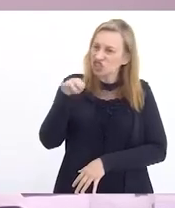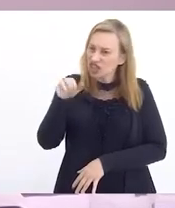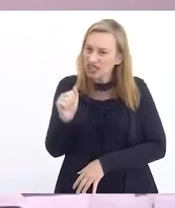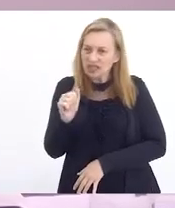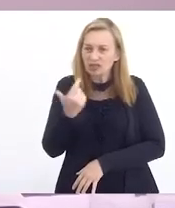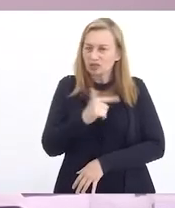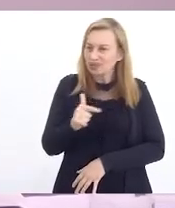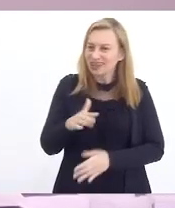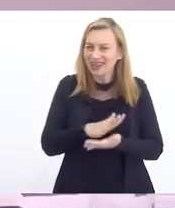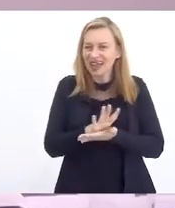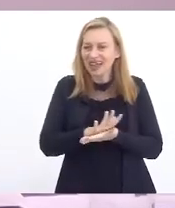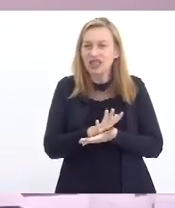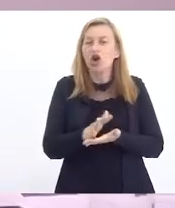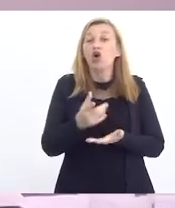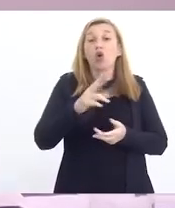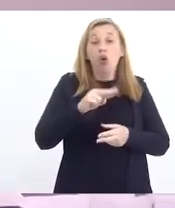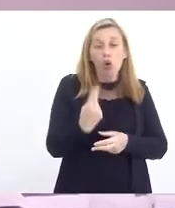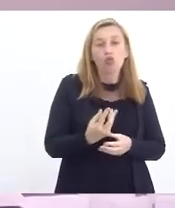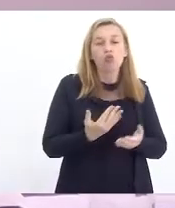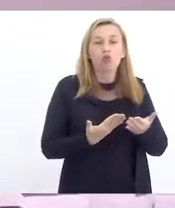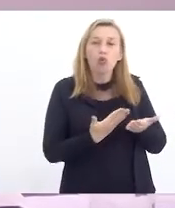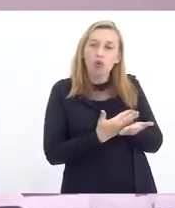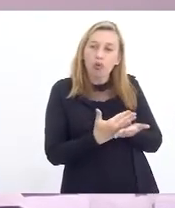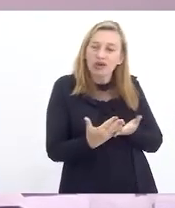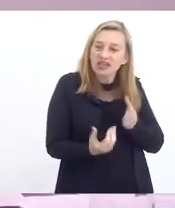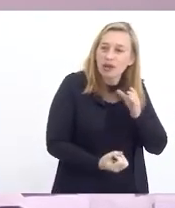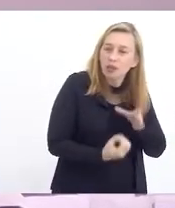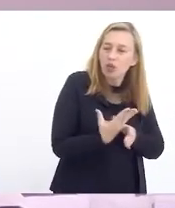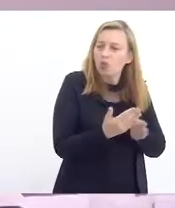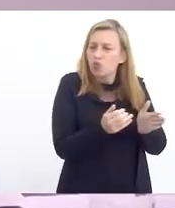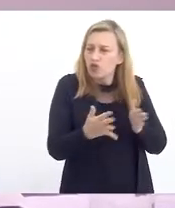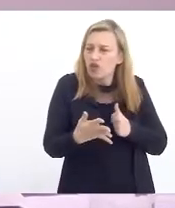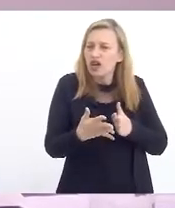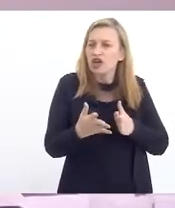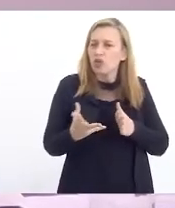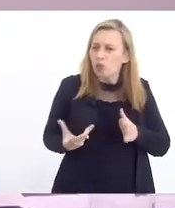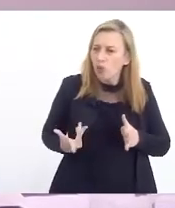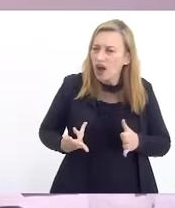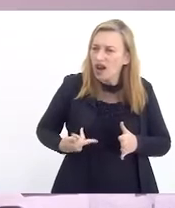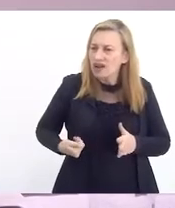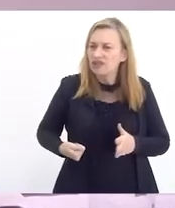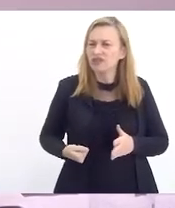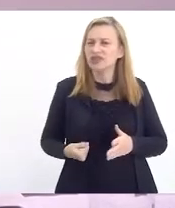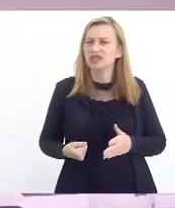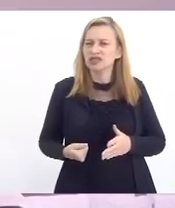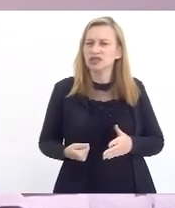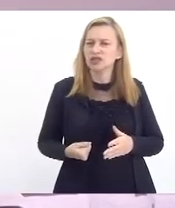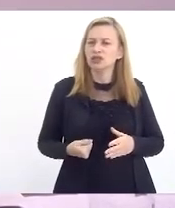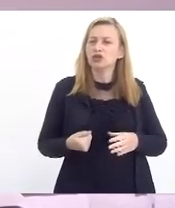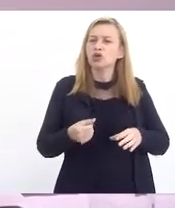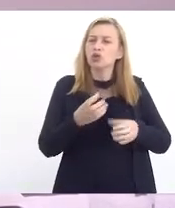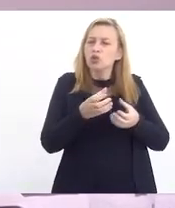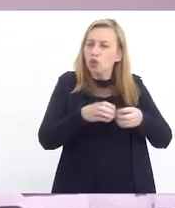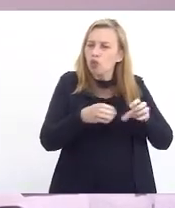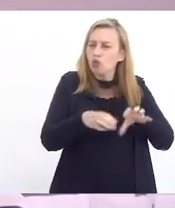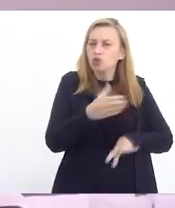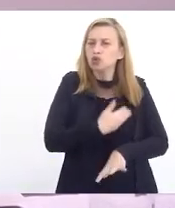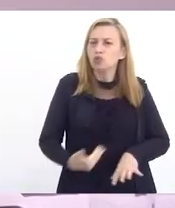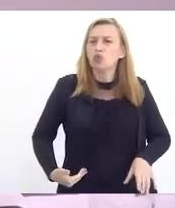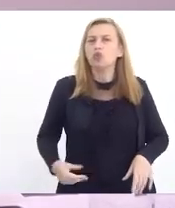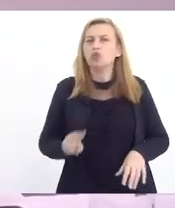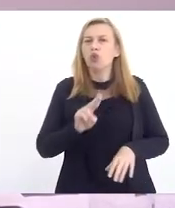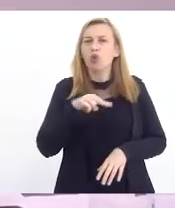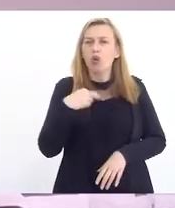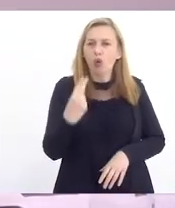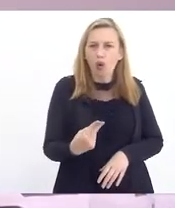Genersa ela começa a promover qualificação através de um corpo técnico, através de um concurso público, ou que